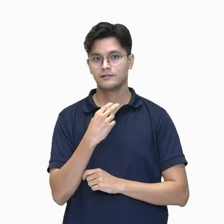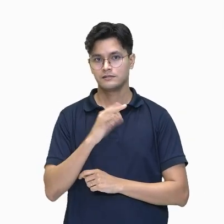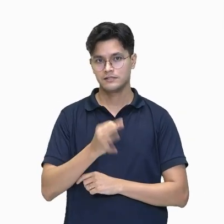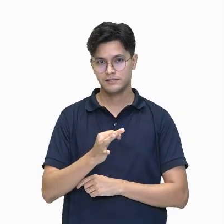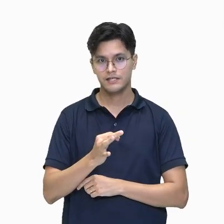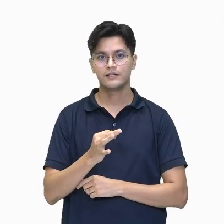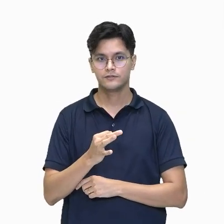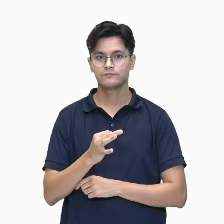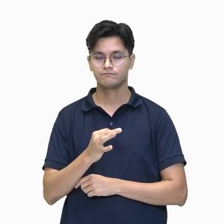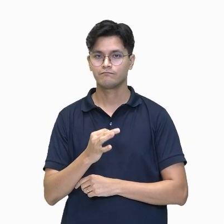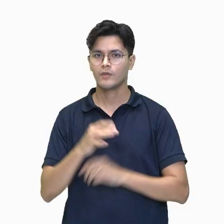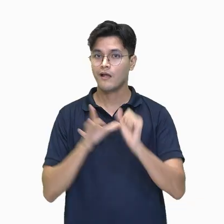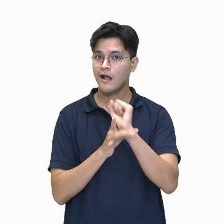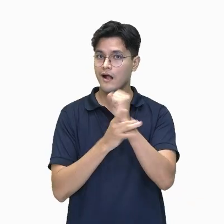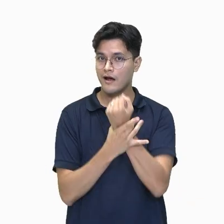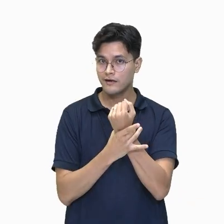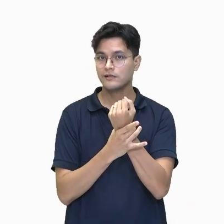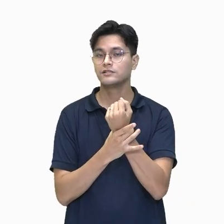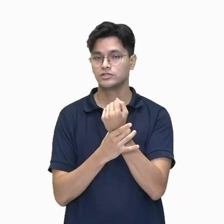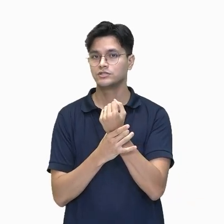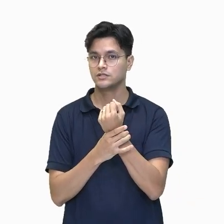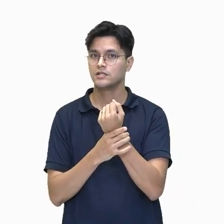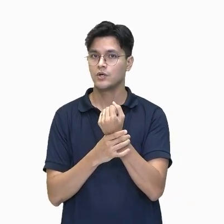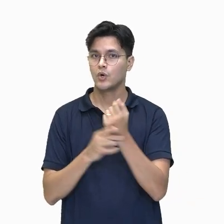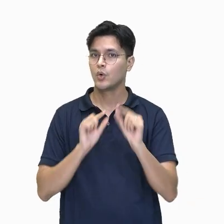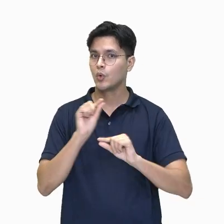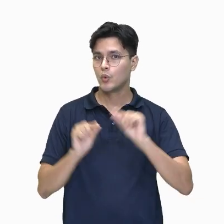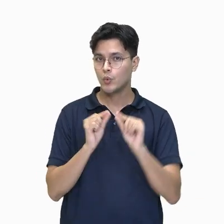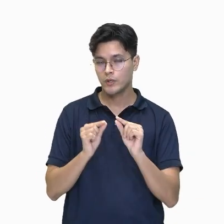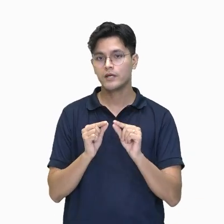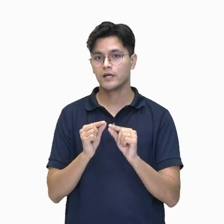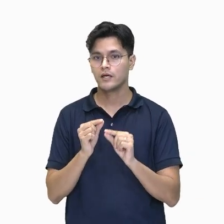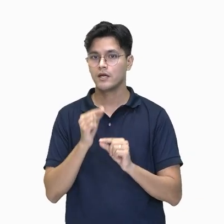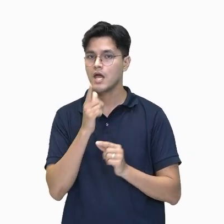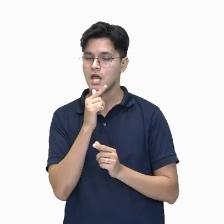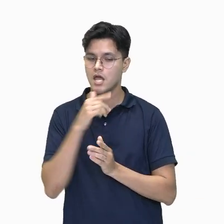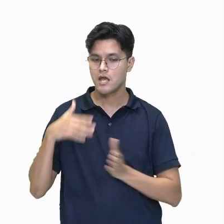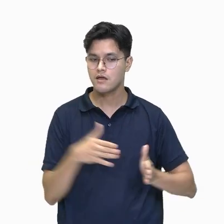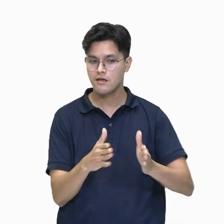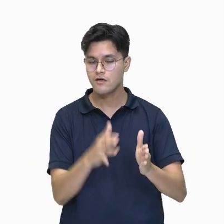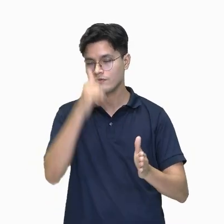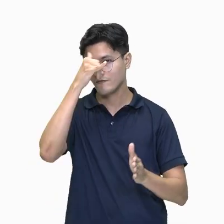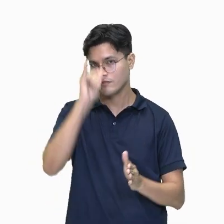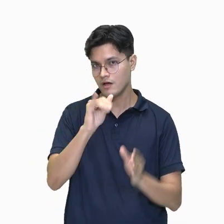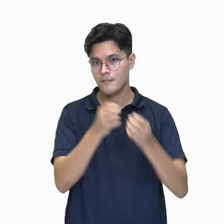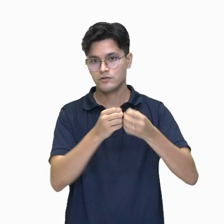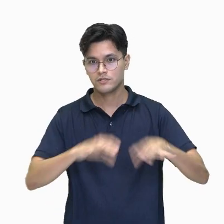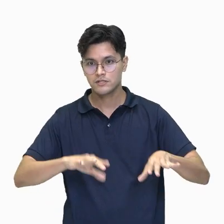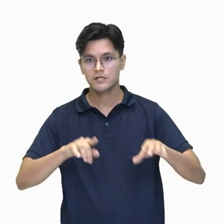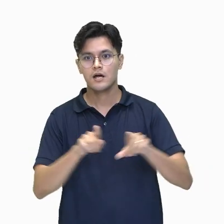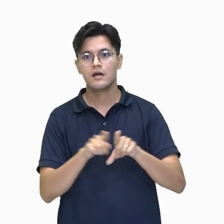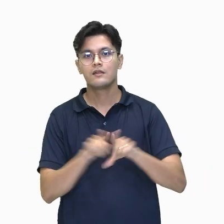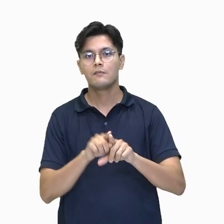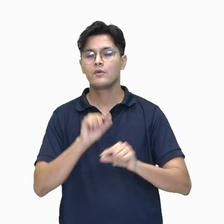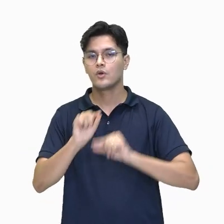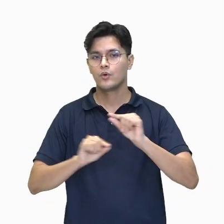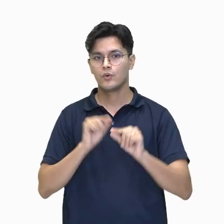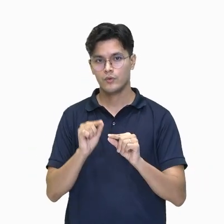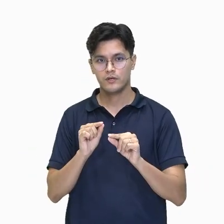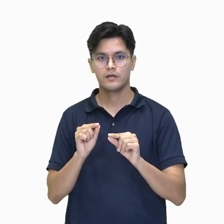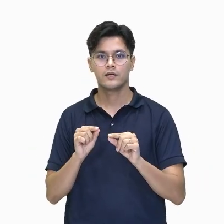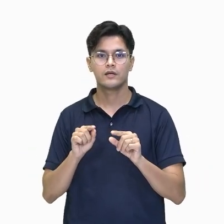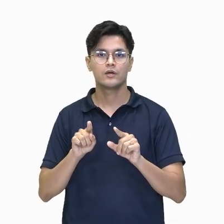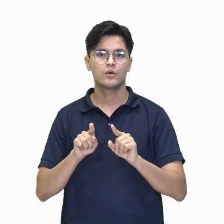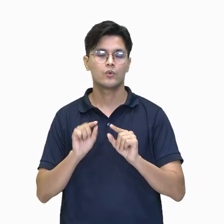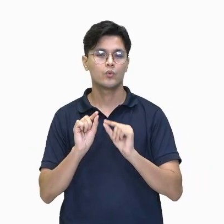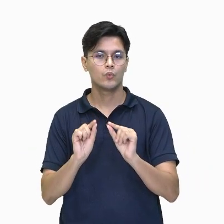professora? Exatamente. A piscicultura com espécies nativas também surge como alternativa para reduzir a pressão sobre os estoques